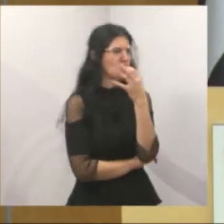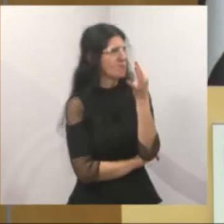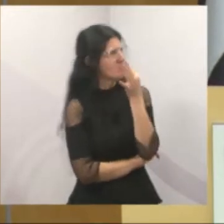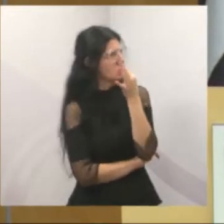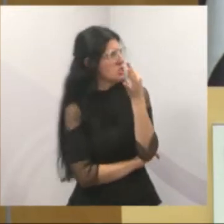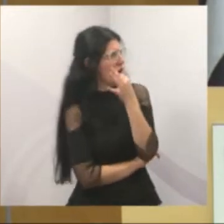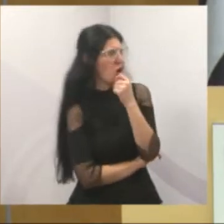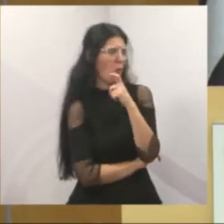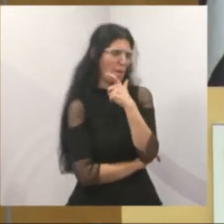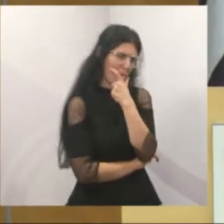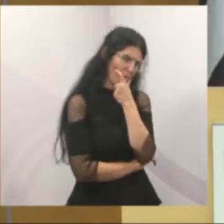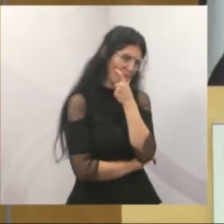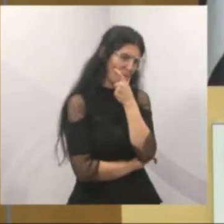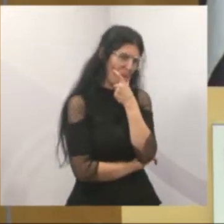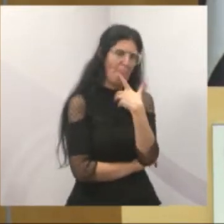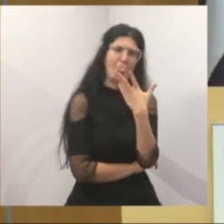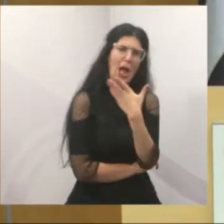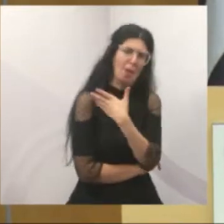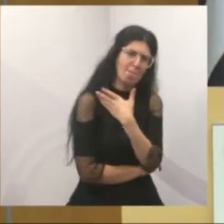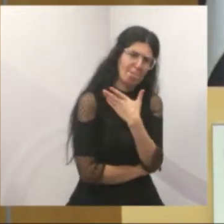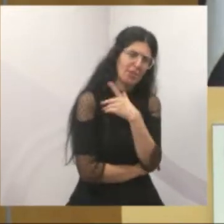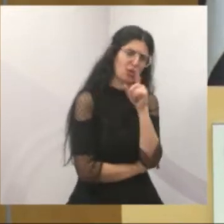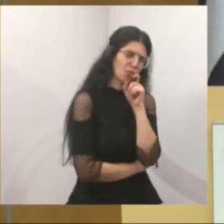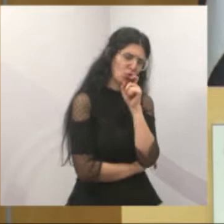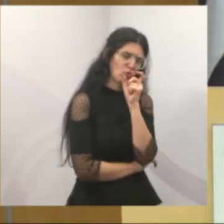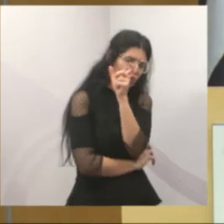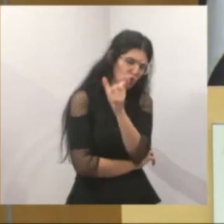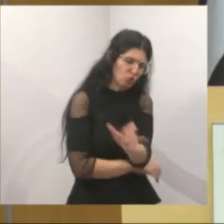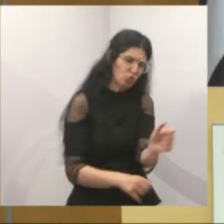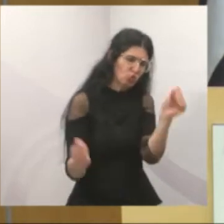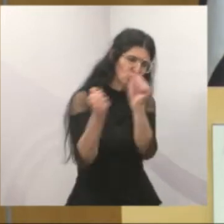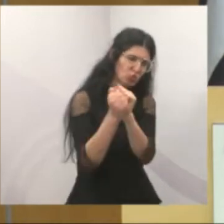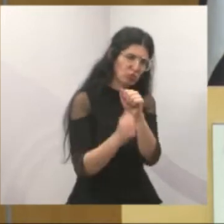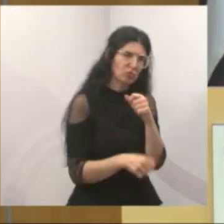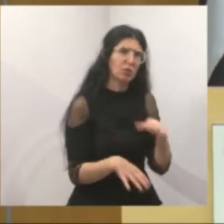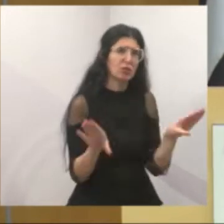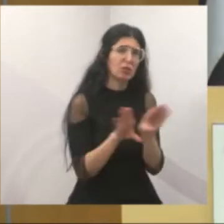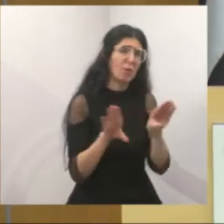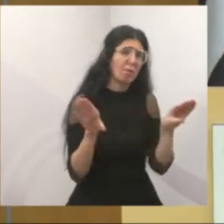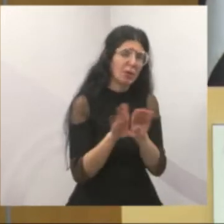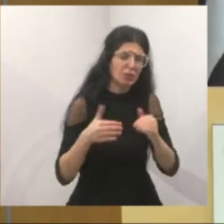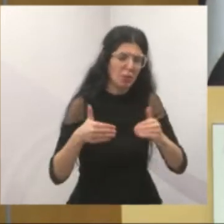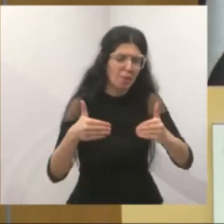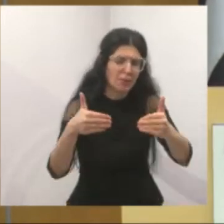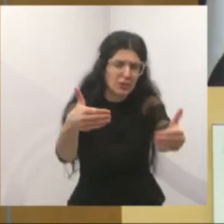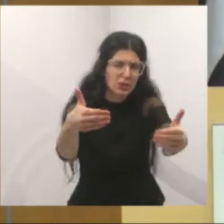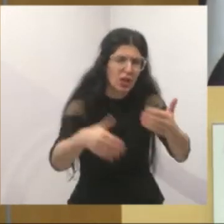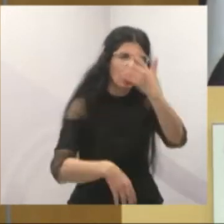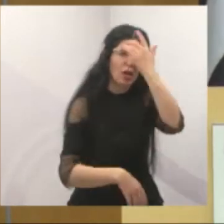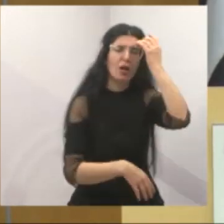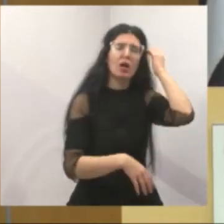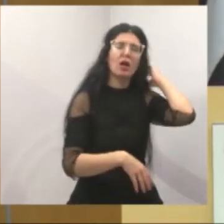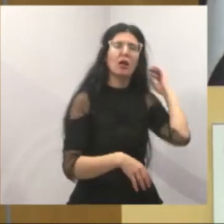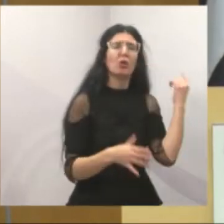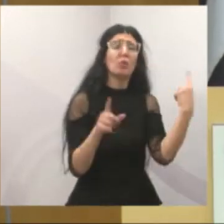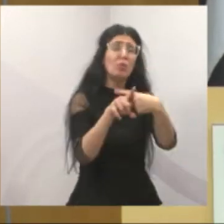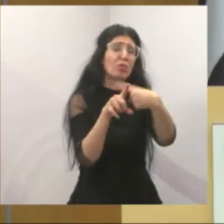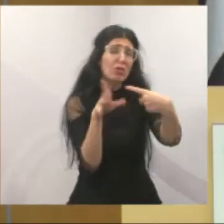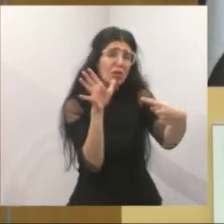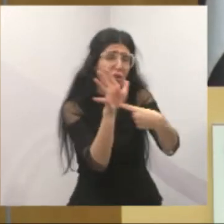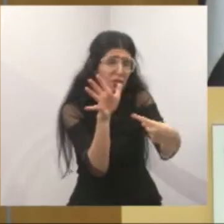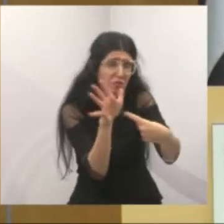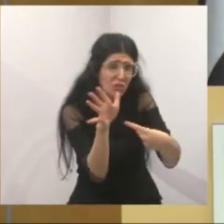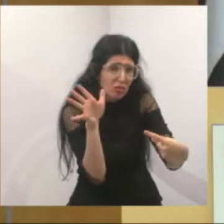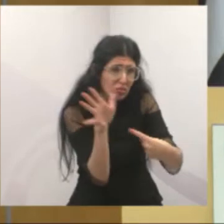posicionamento desses colegas e também do posicionamento do Ministério Público, porque a denúncia foi colocada no